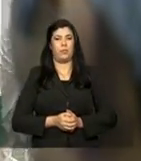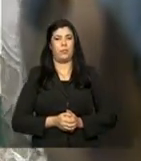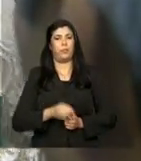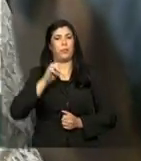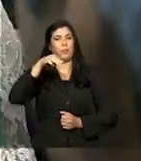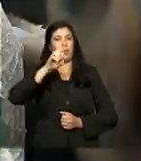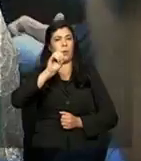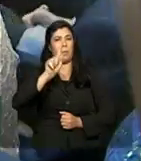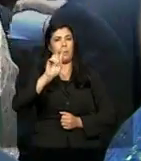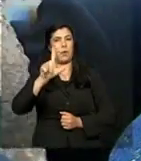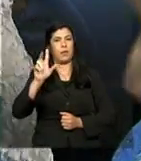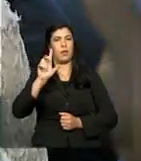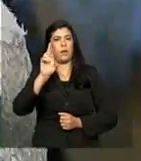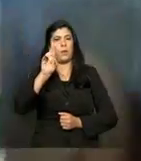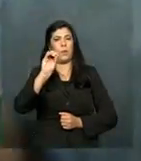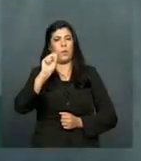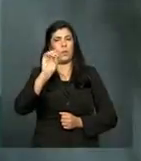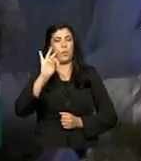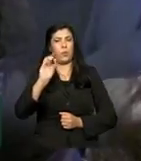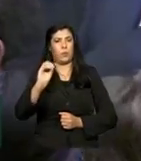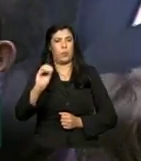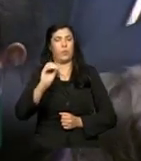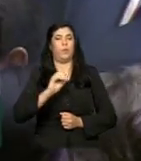Miguel Rosseto.